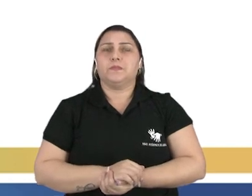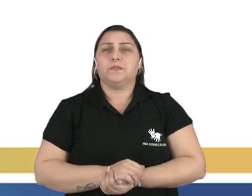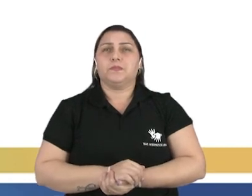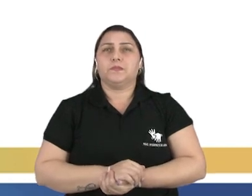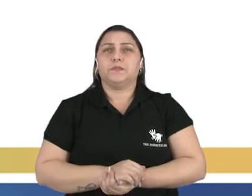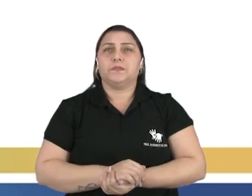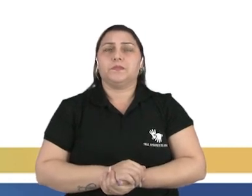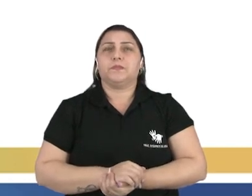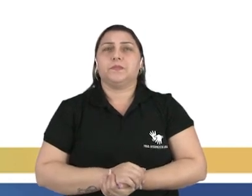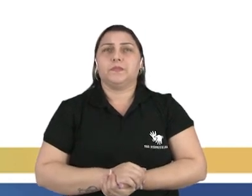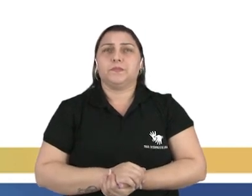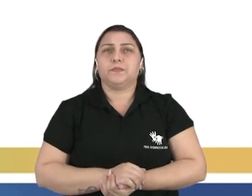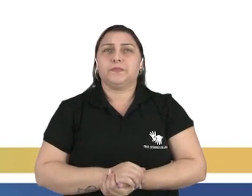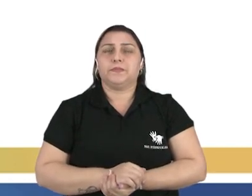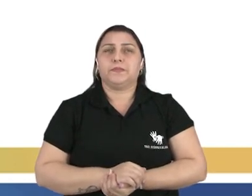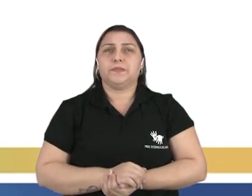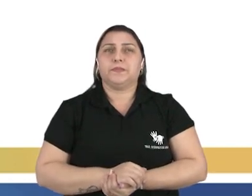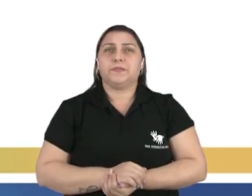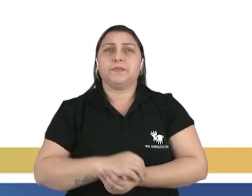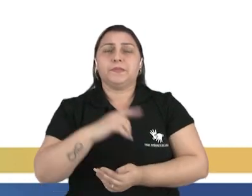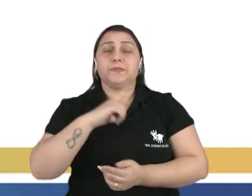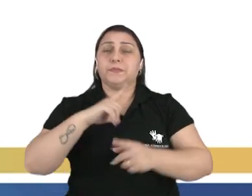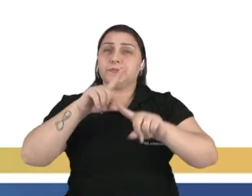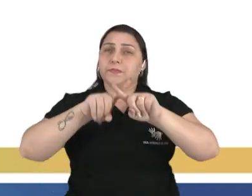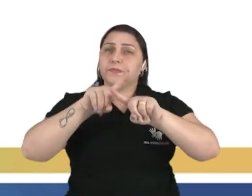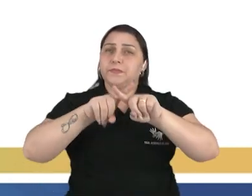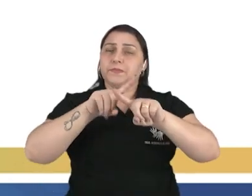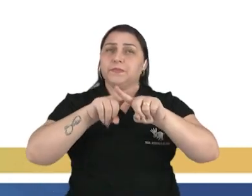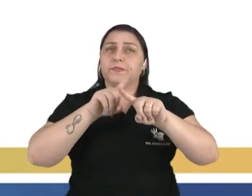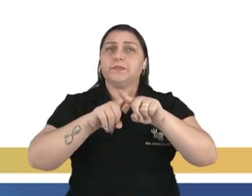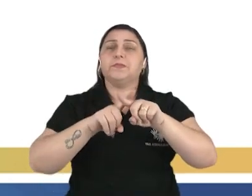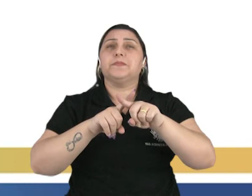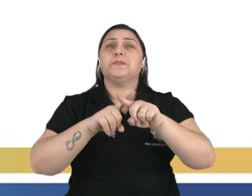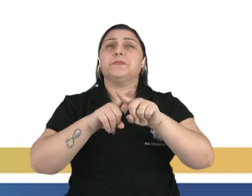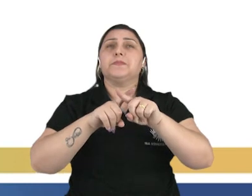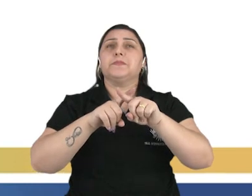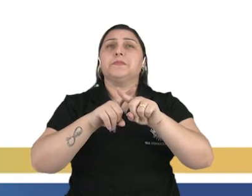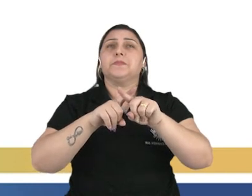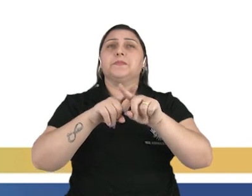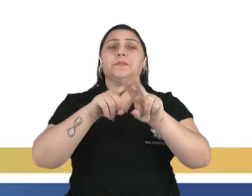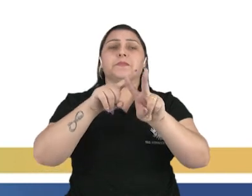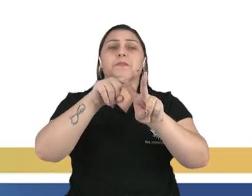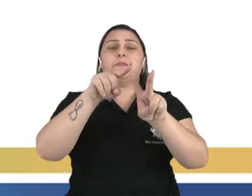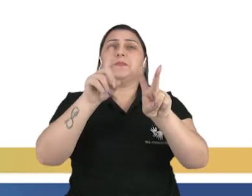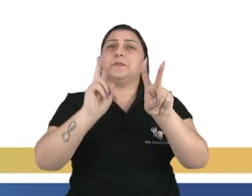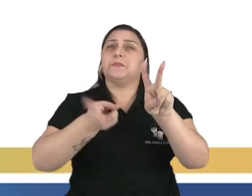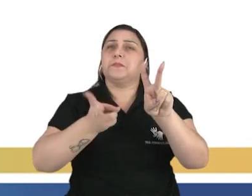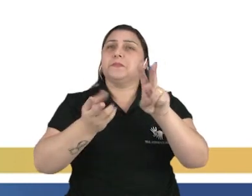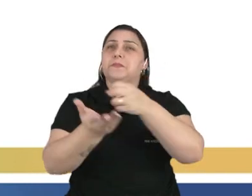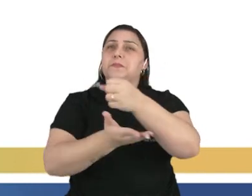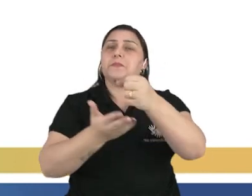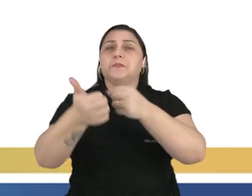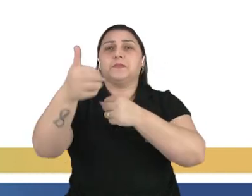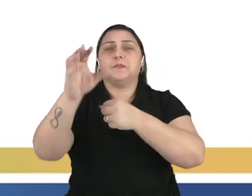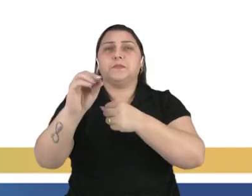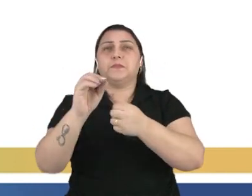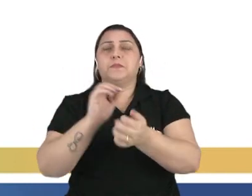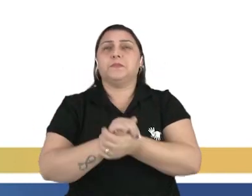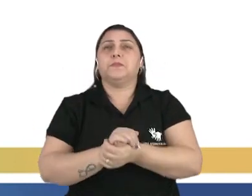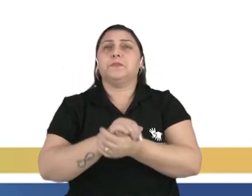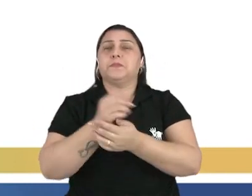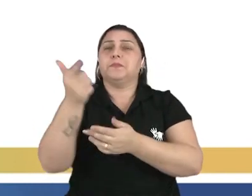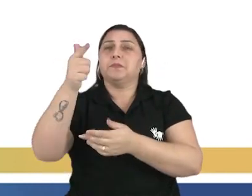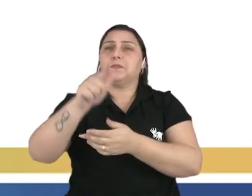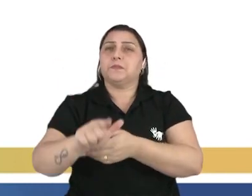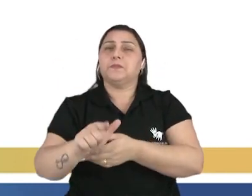3,2, né, 3,2. E aí quando eu tenho multiplicação de potências de mesma base, que nesse caso é 10, eu vou